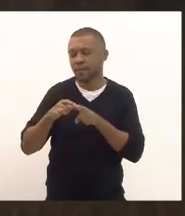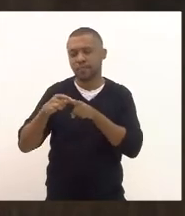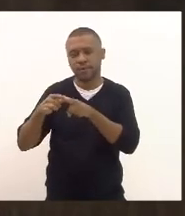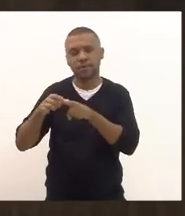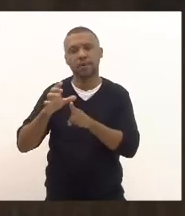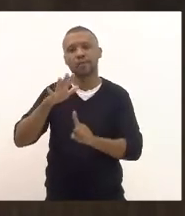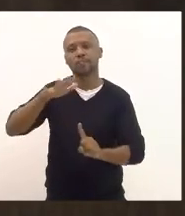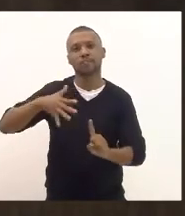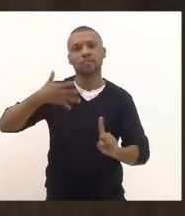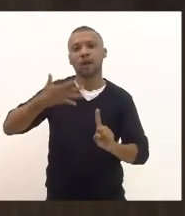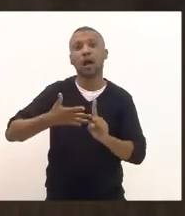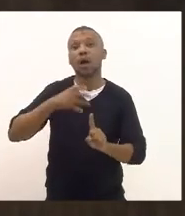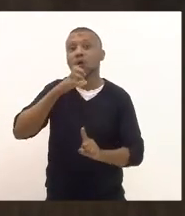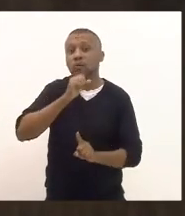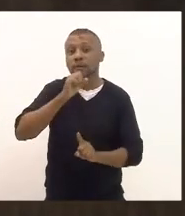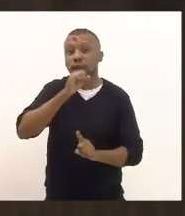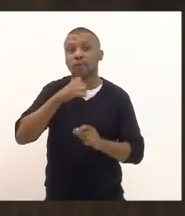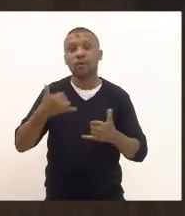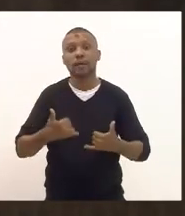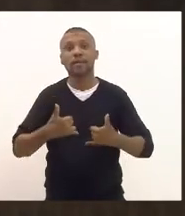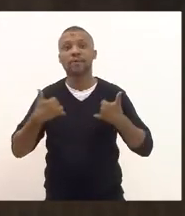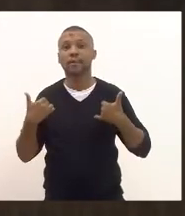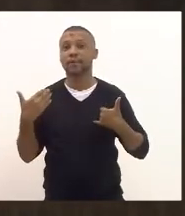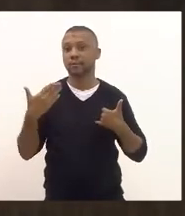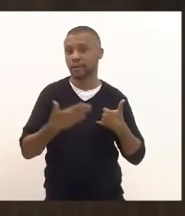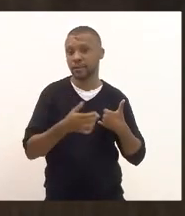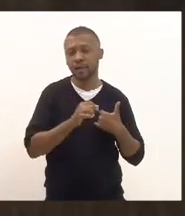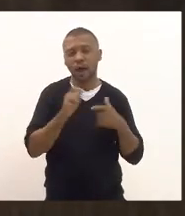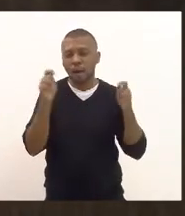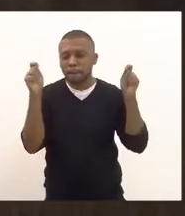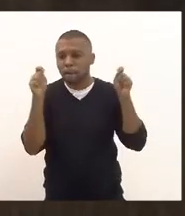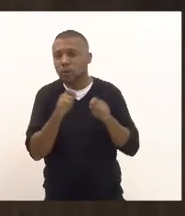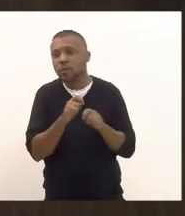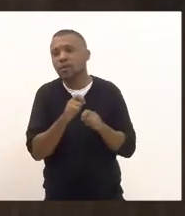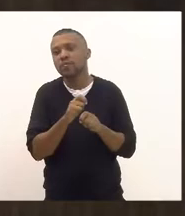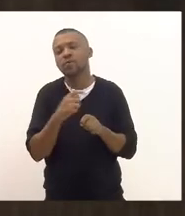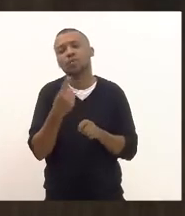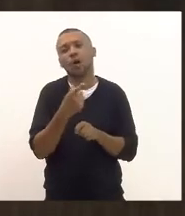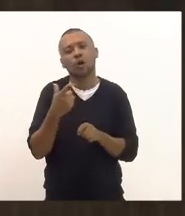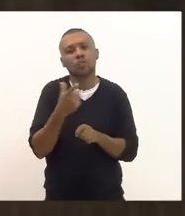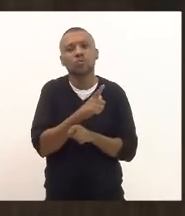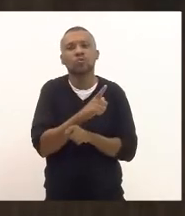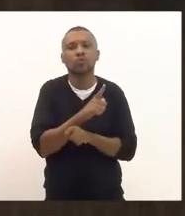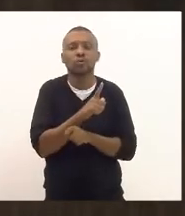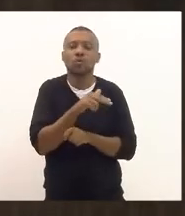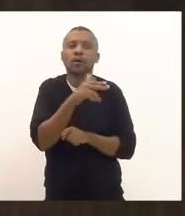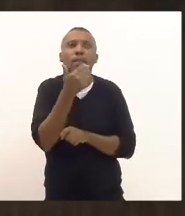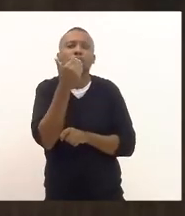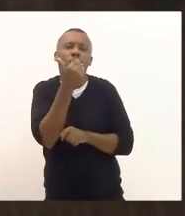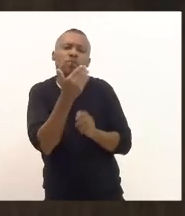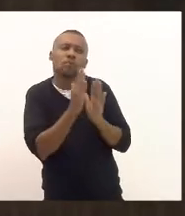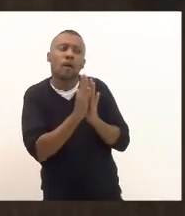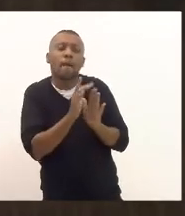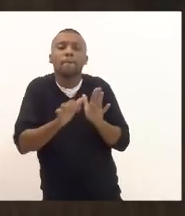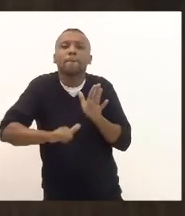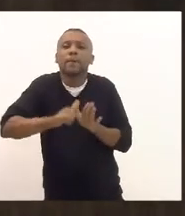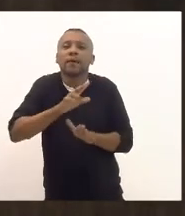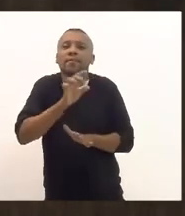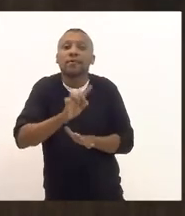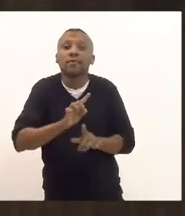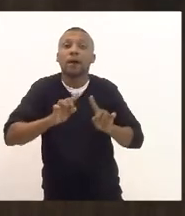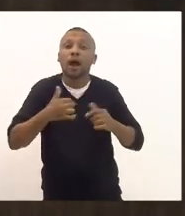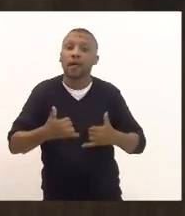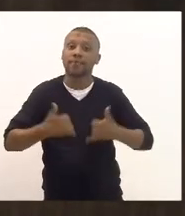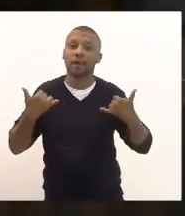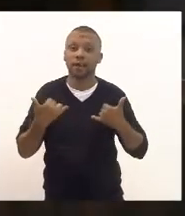queria muito homenageado no sábado que é aniversário dele se fosse possível presente por isso na hora do dia nunca lhe fiz esse pedido é a primeira vez mas é o